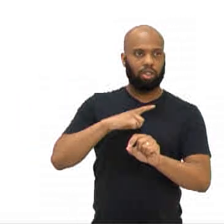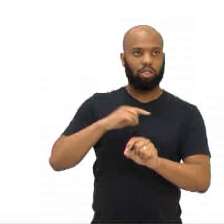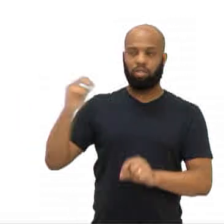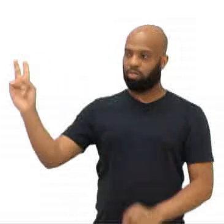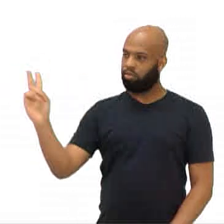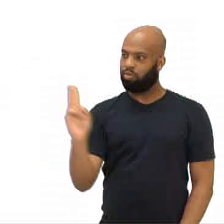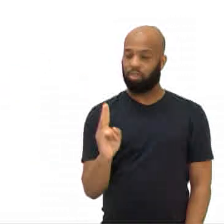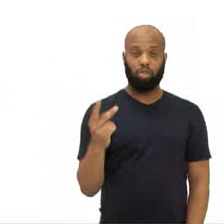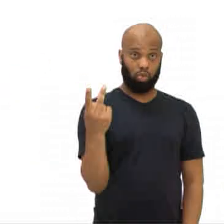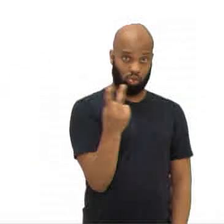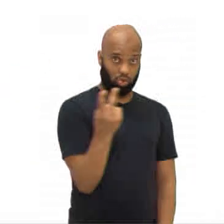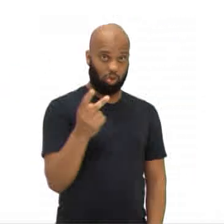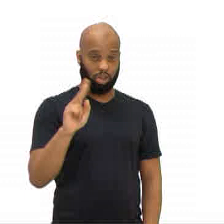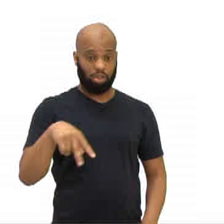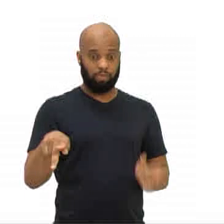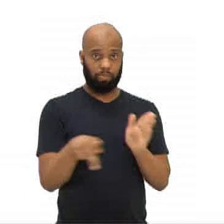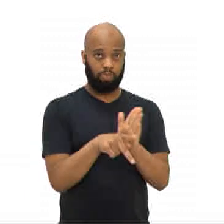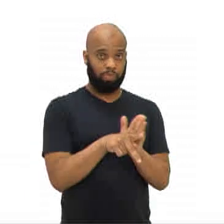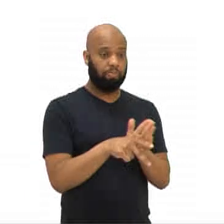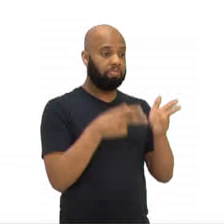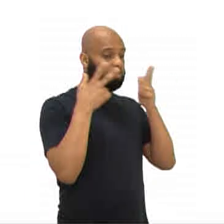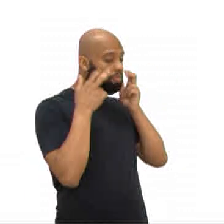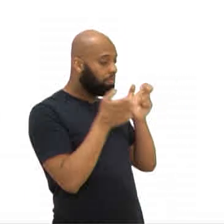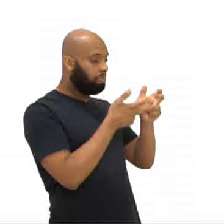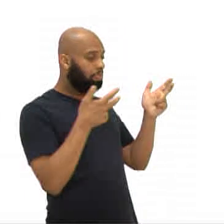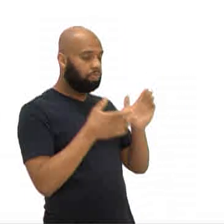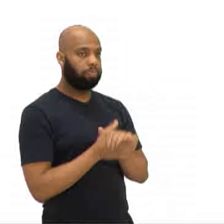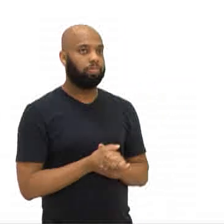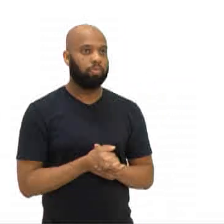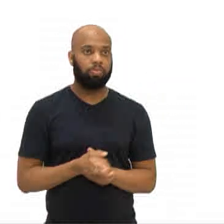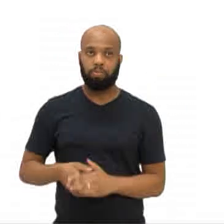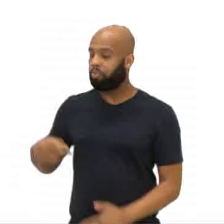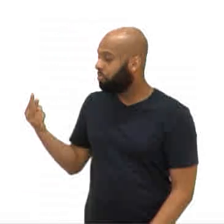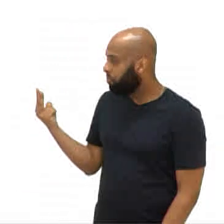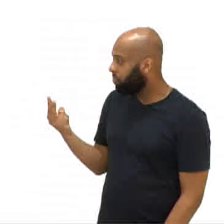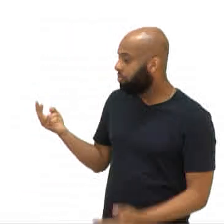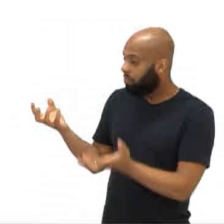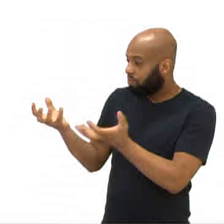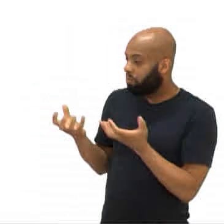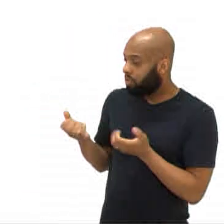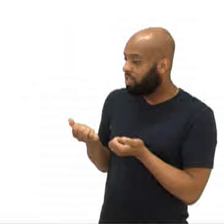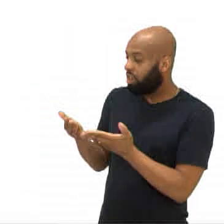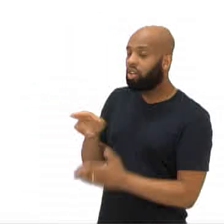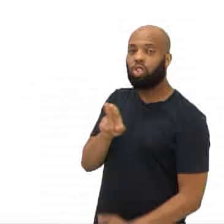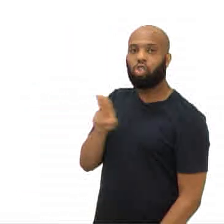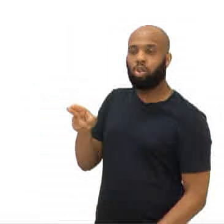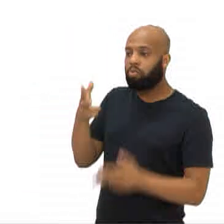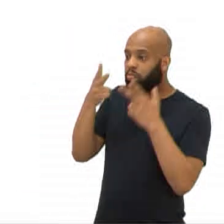casal indígena. Nosotros queríamos ponerle al niño um nome indígena,